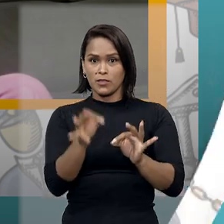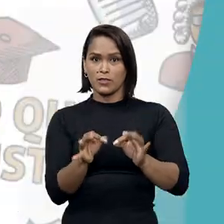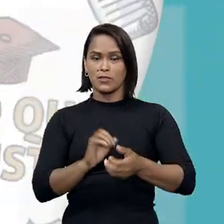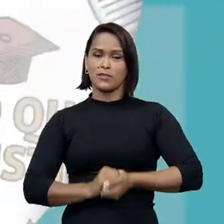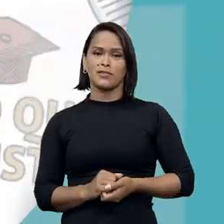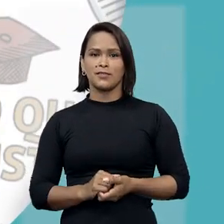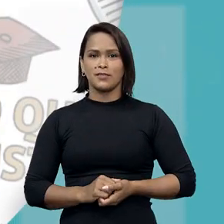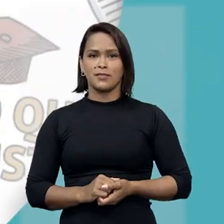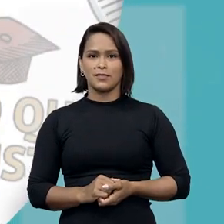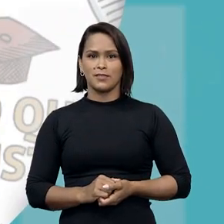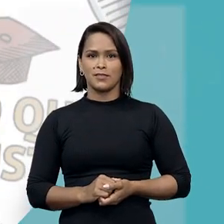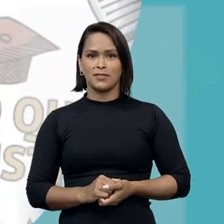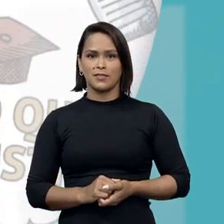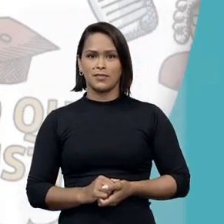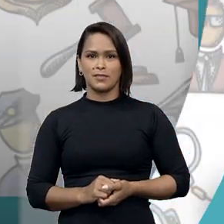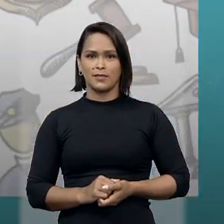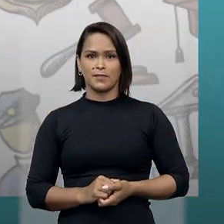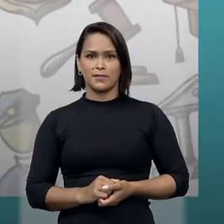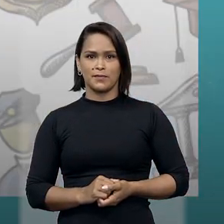justiça.